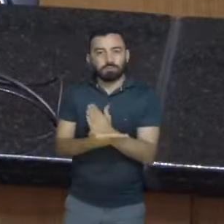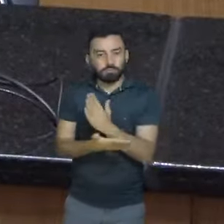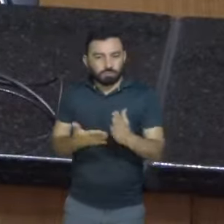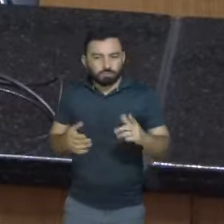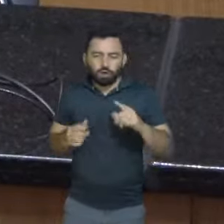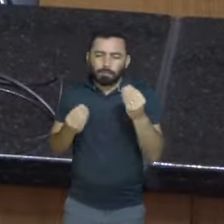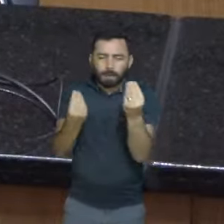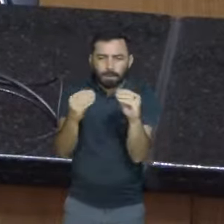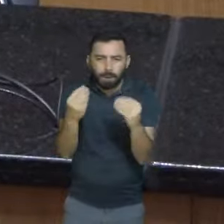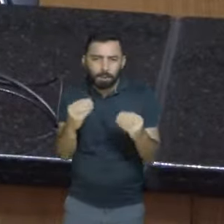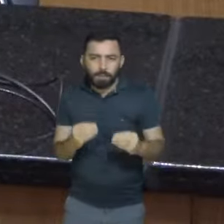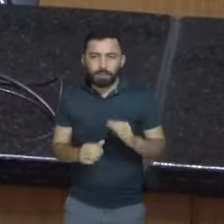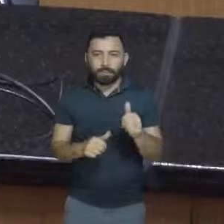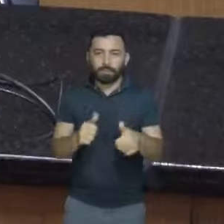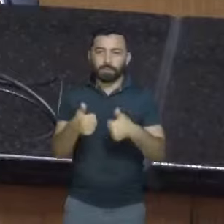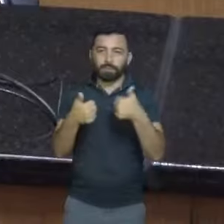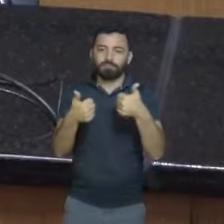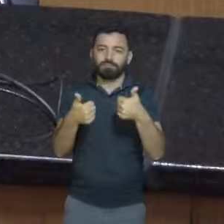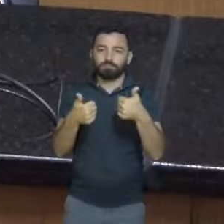tudo,